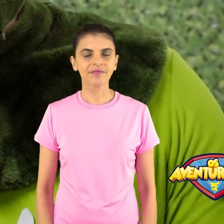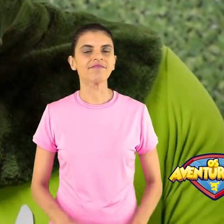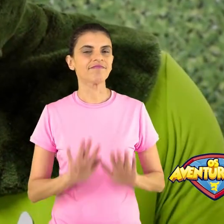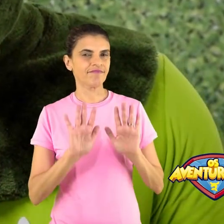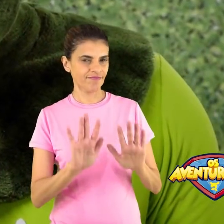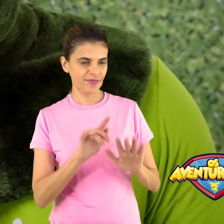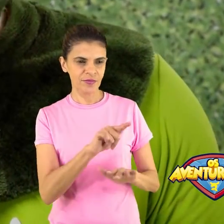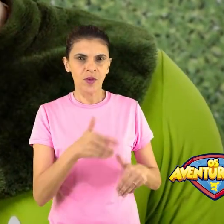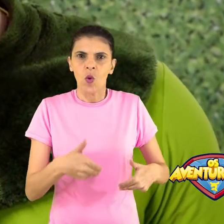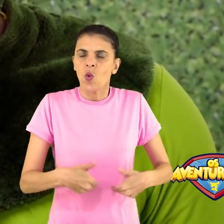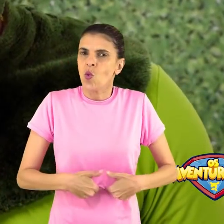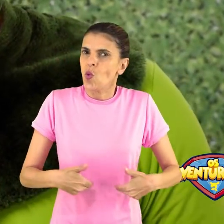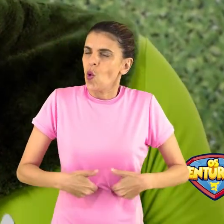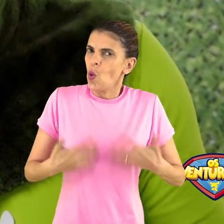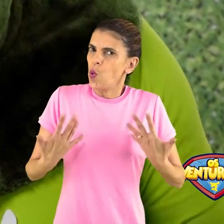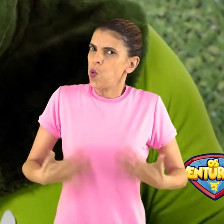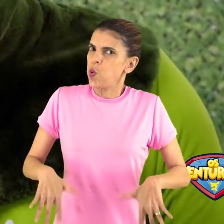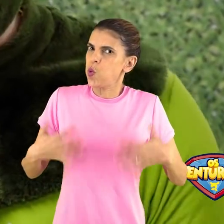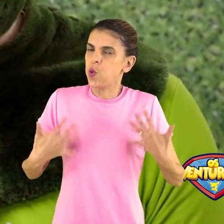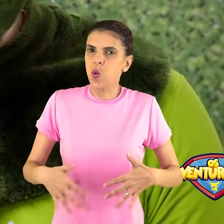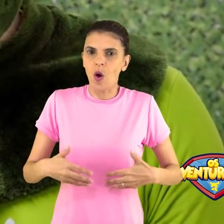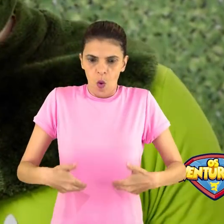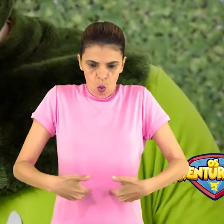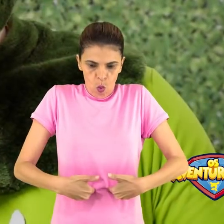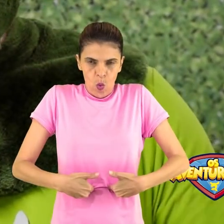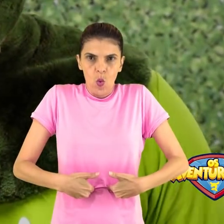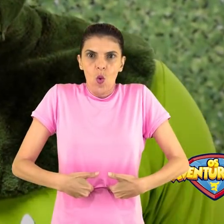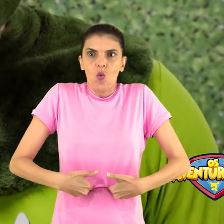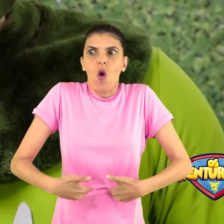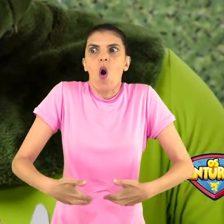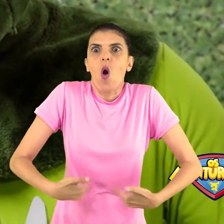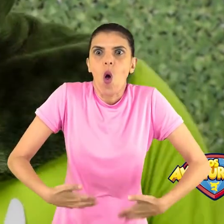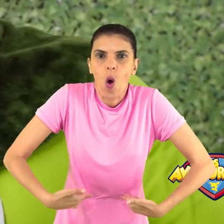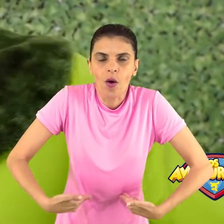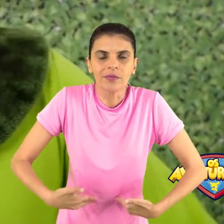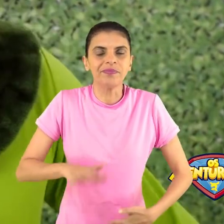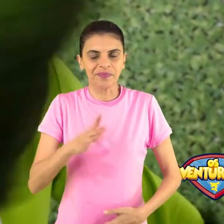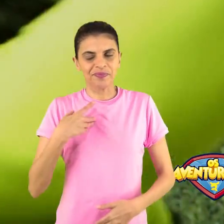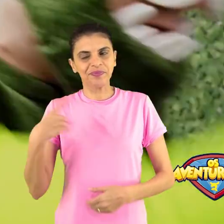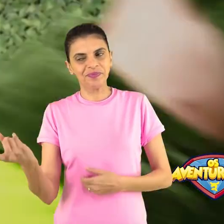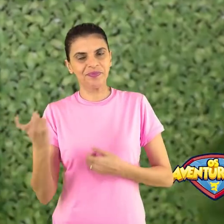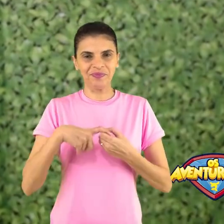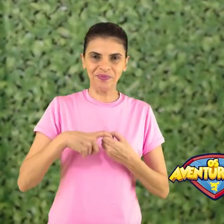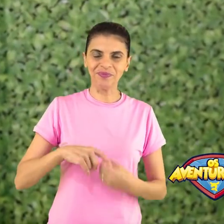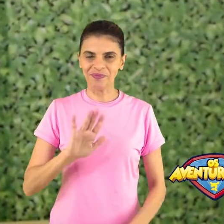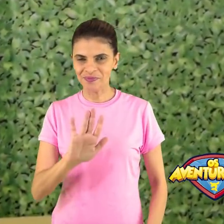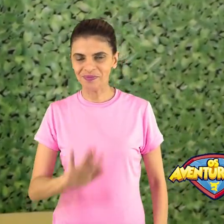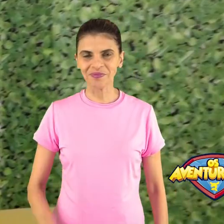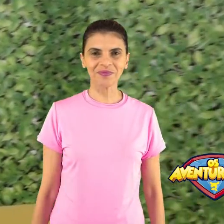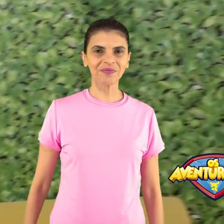Você é muito faminto. Parece até que tem um buraco negro na barriga. Eu já volto.